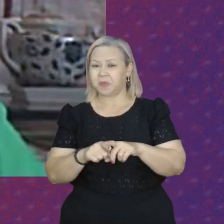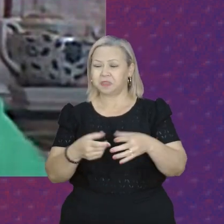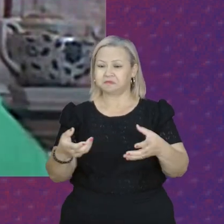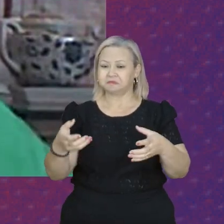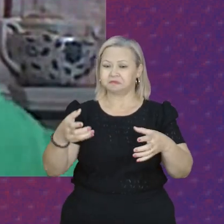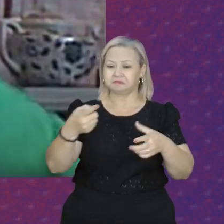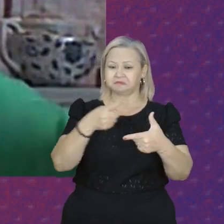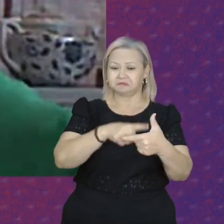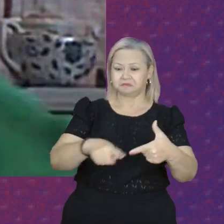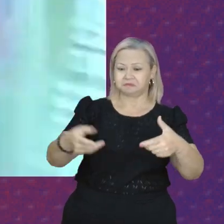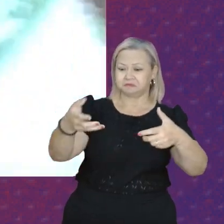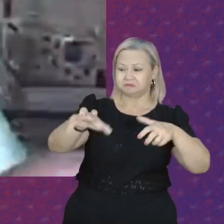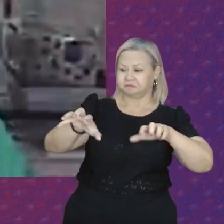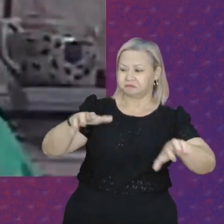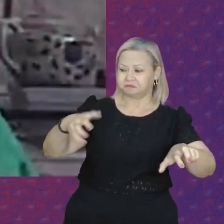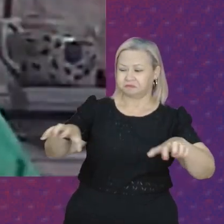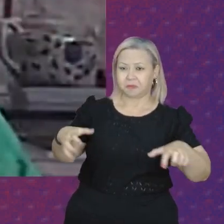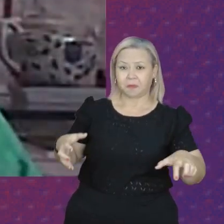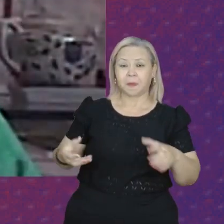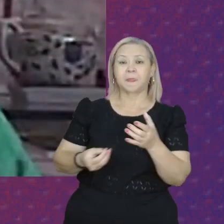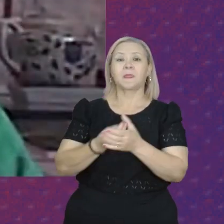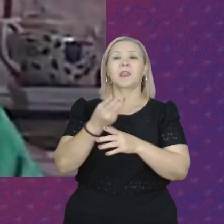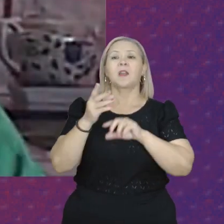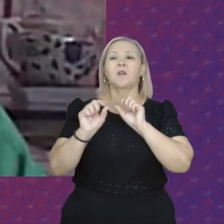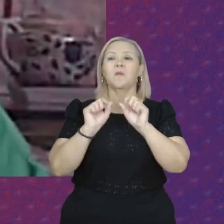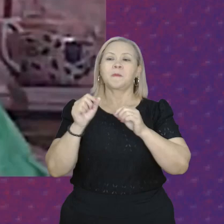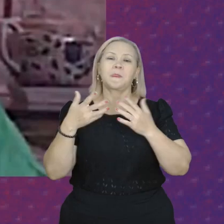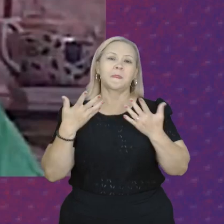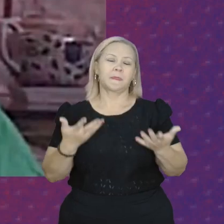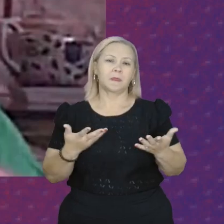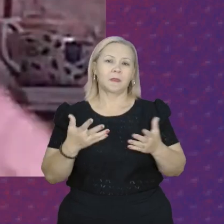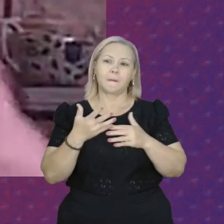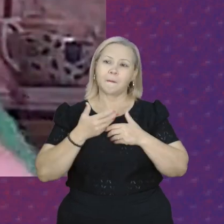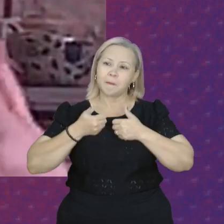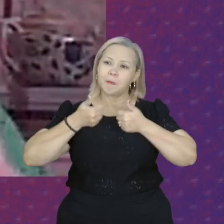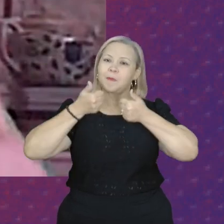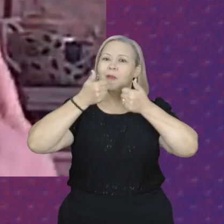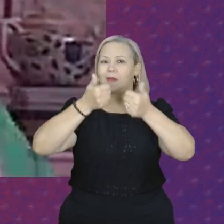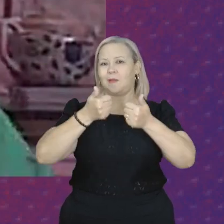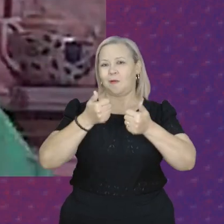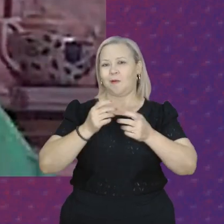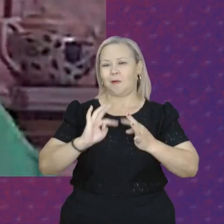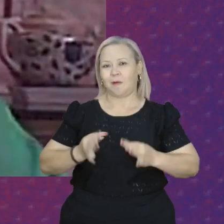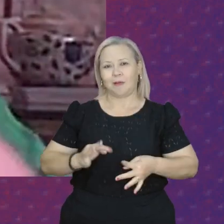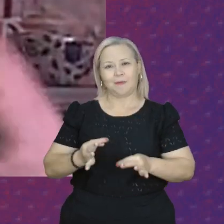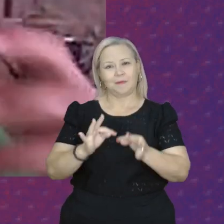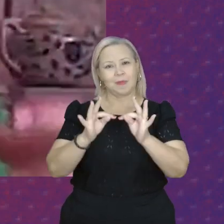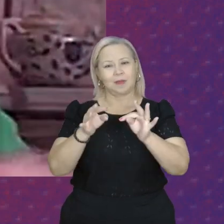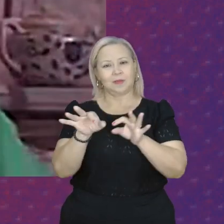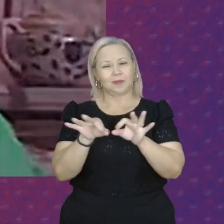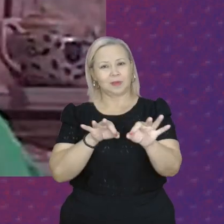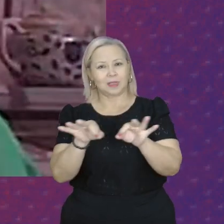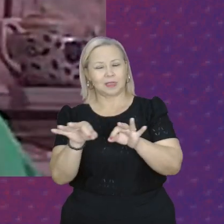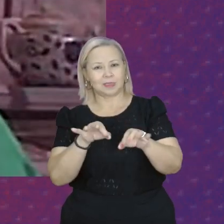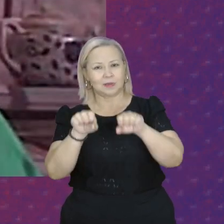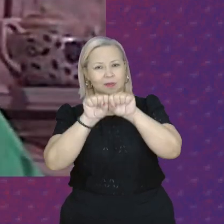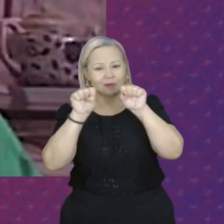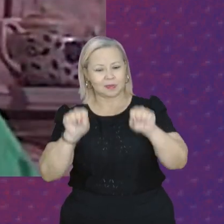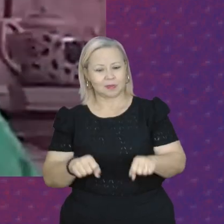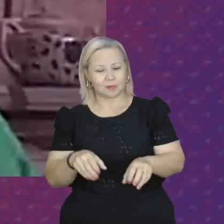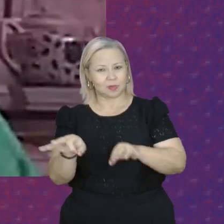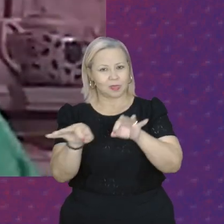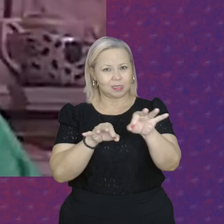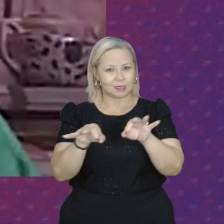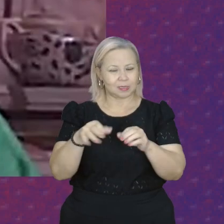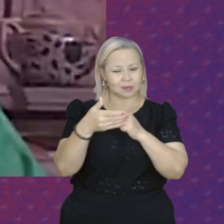duplicidade. Então, se cria, né, se melhora a tecnologia e todo o sistema de organização